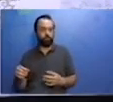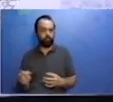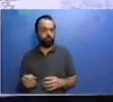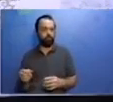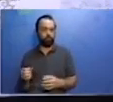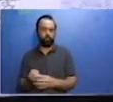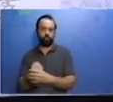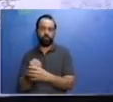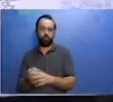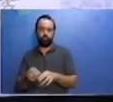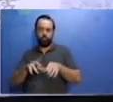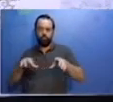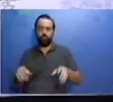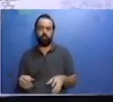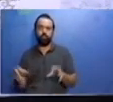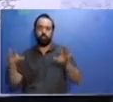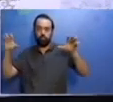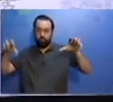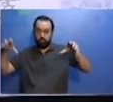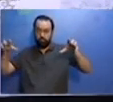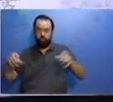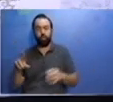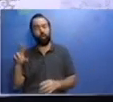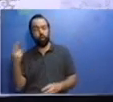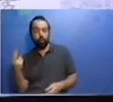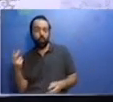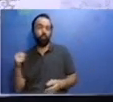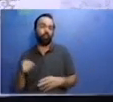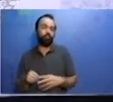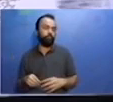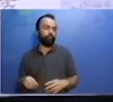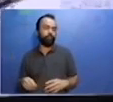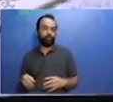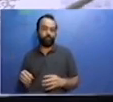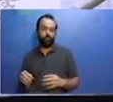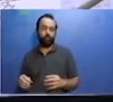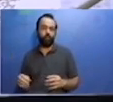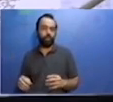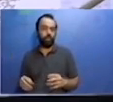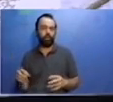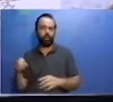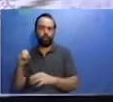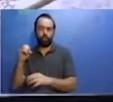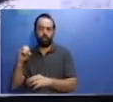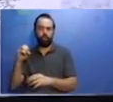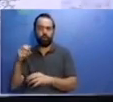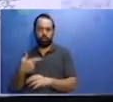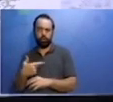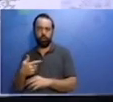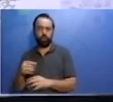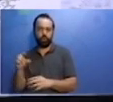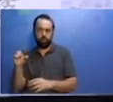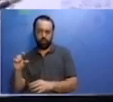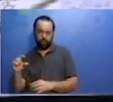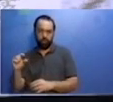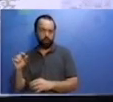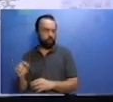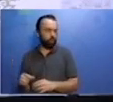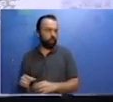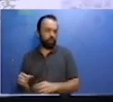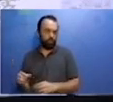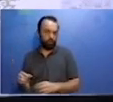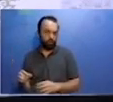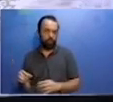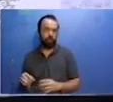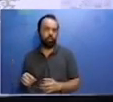se multiplicam em situações de chuva, outro em situações de baixa concentração de oxigênio. Mas, enfim, ele percebendo que é o momento de